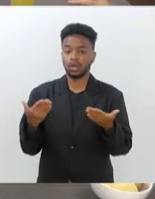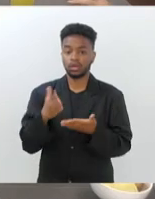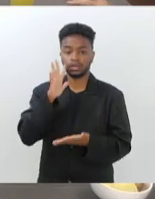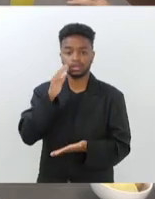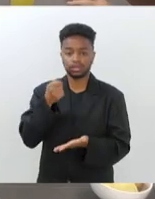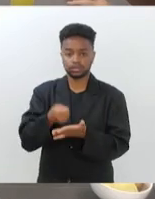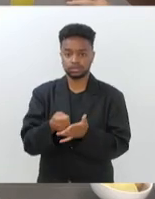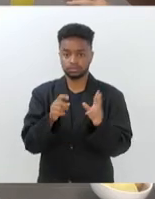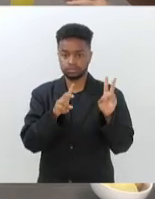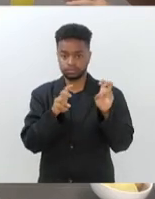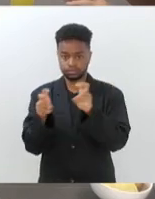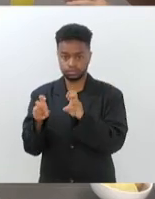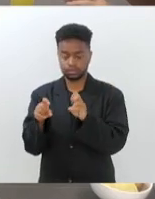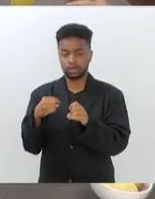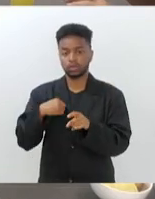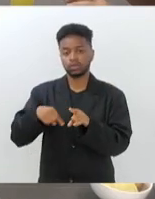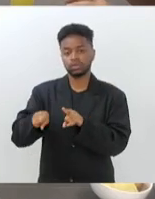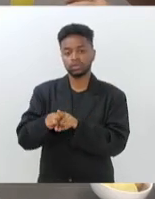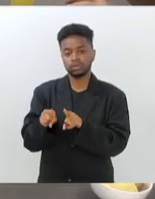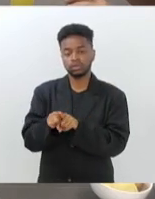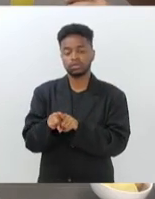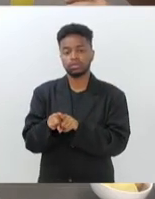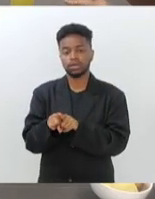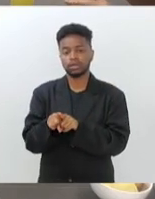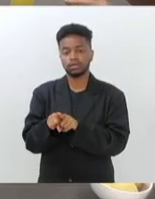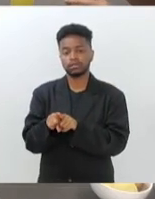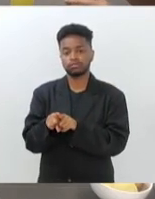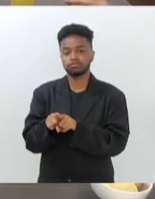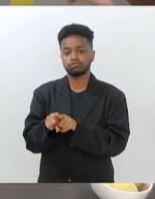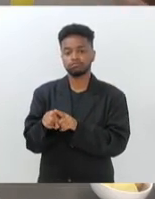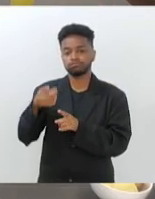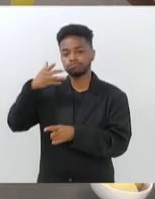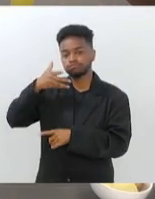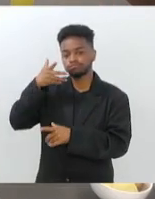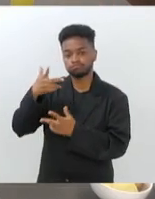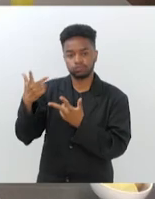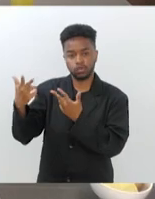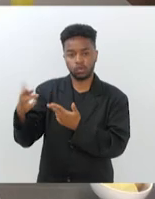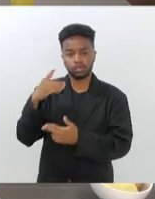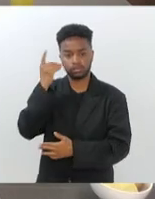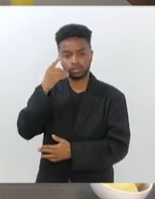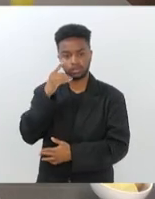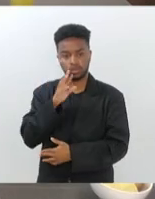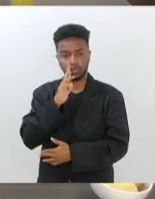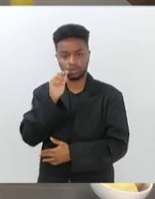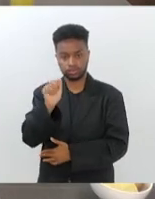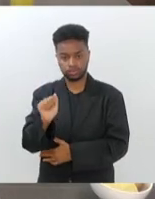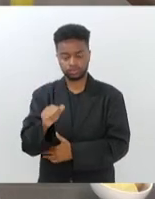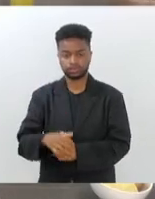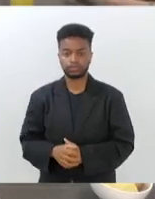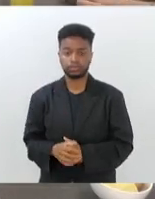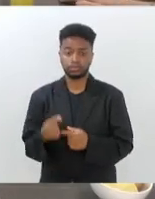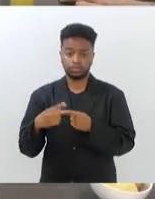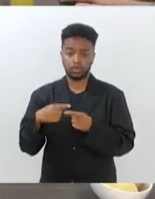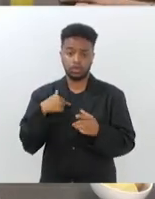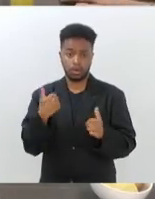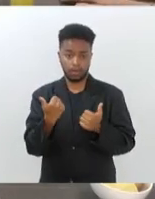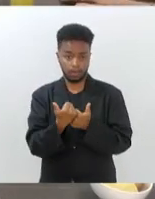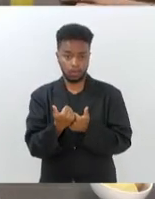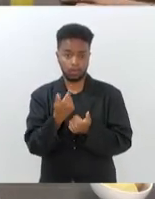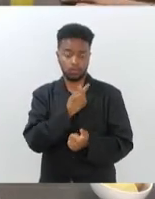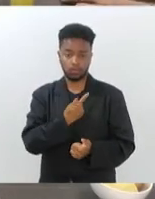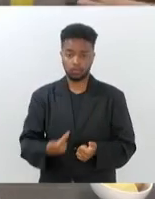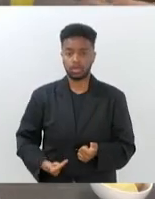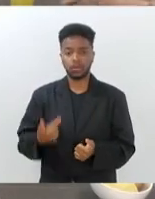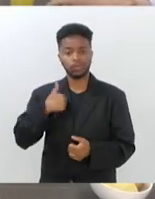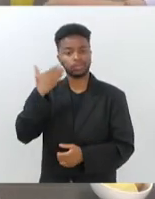questão de ordem Também faço minhas palavras do Deputado Rodrigo Amorim sendo base do governo Eu também entendo